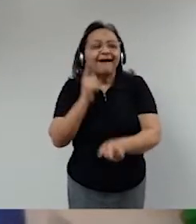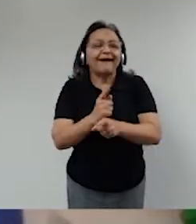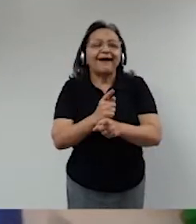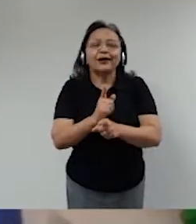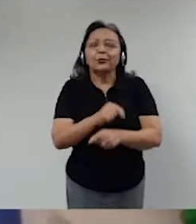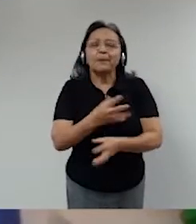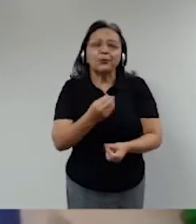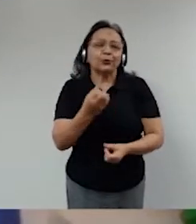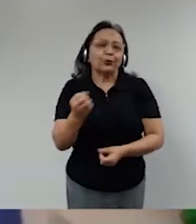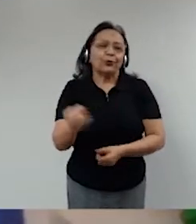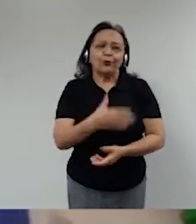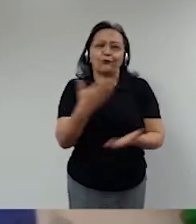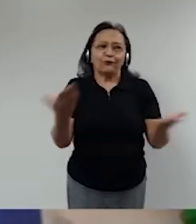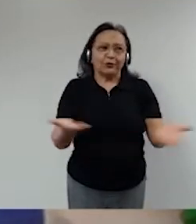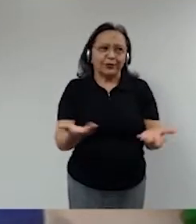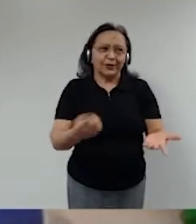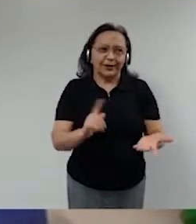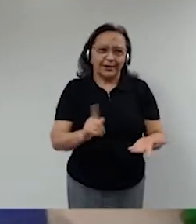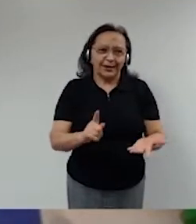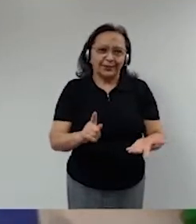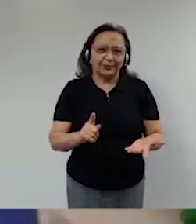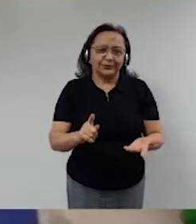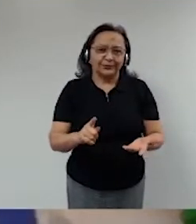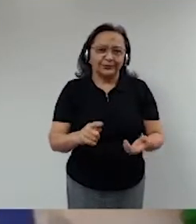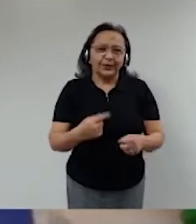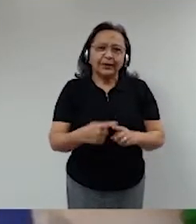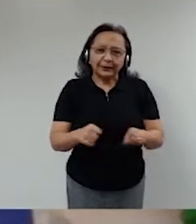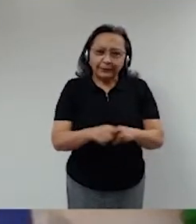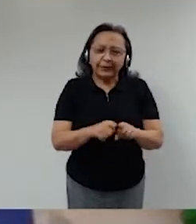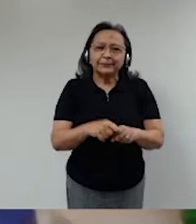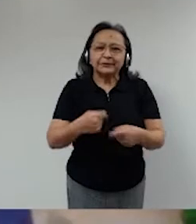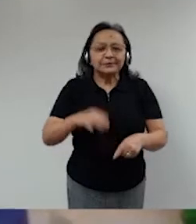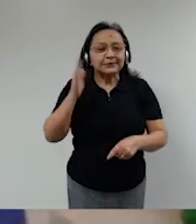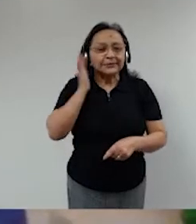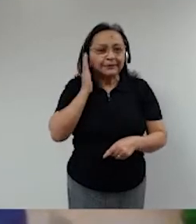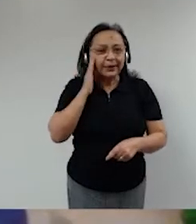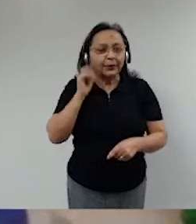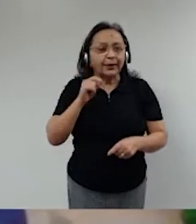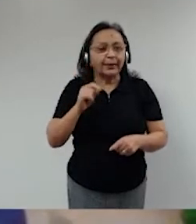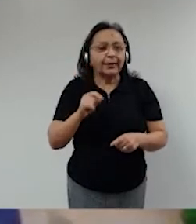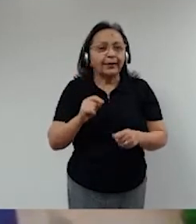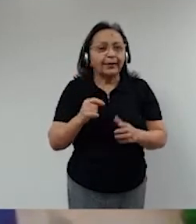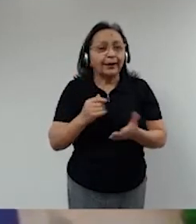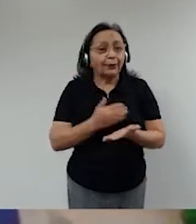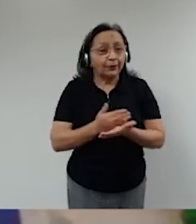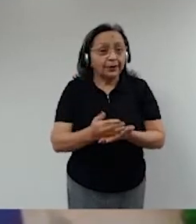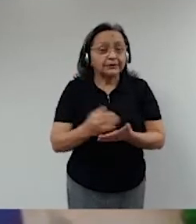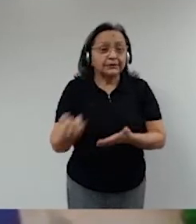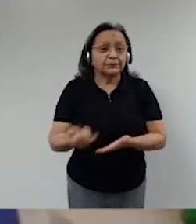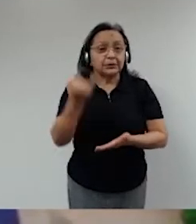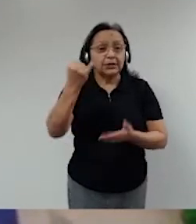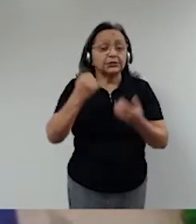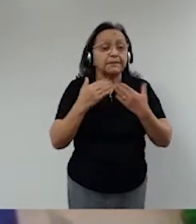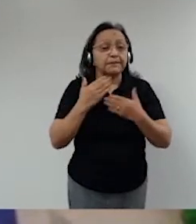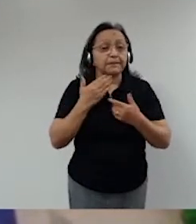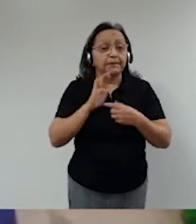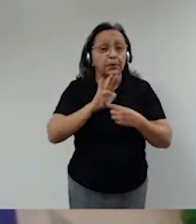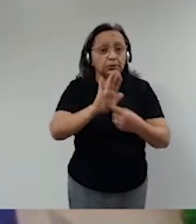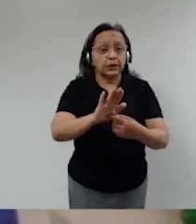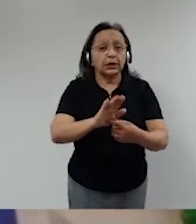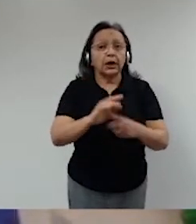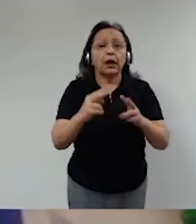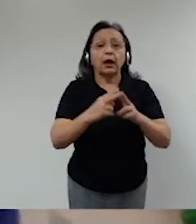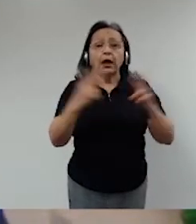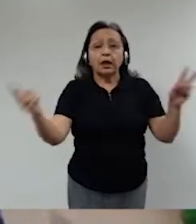é tão novo assim, né? É importante destacar também, inicialmente, que a telemedicina pode ser bastante útil